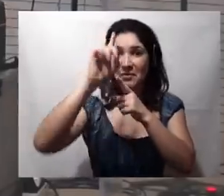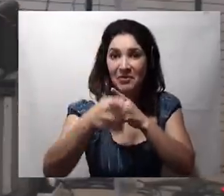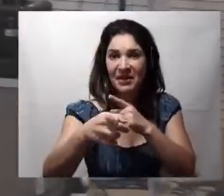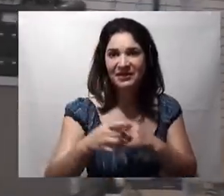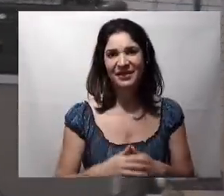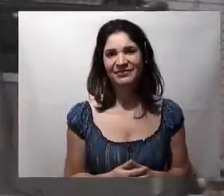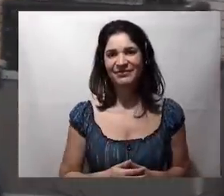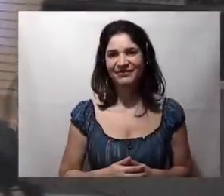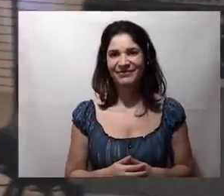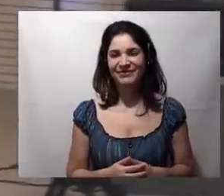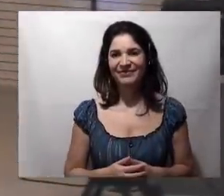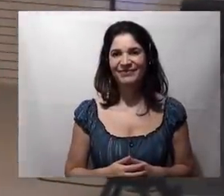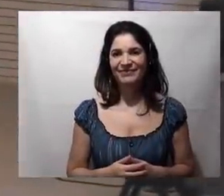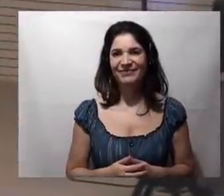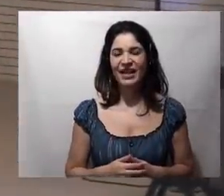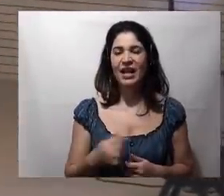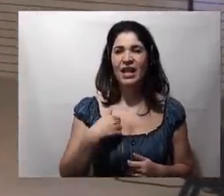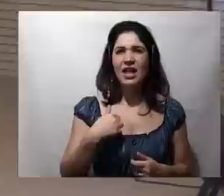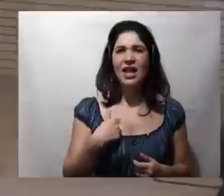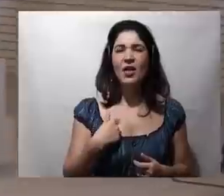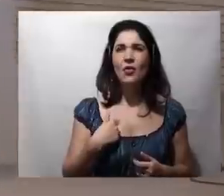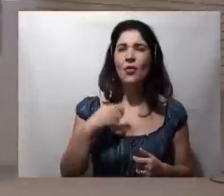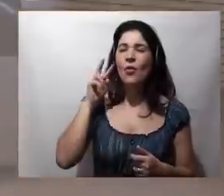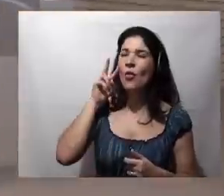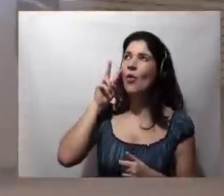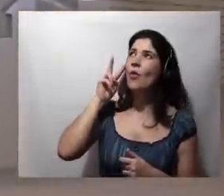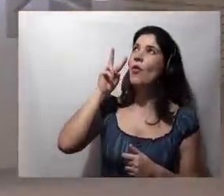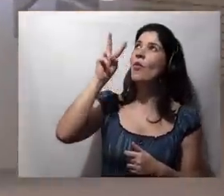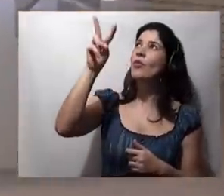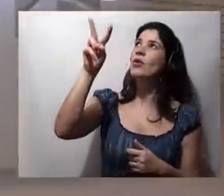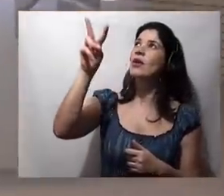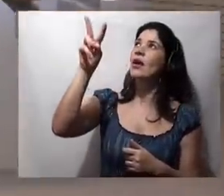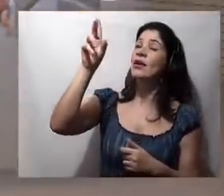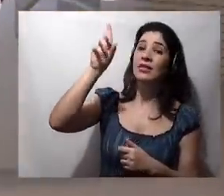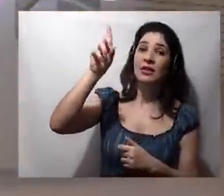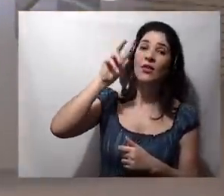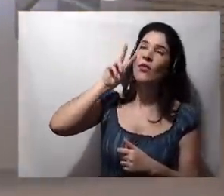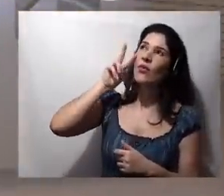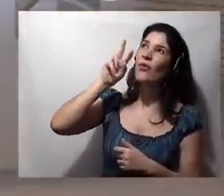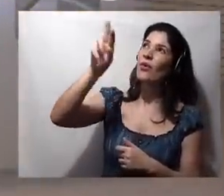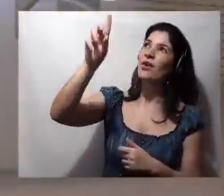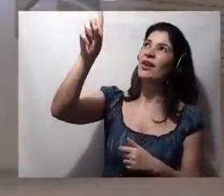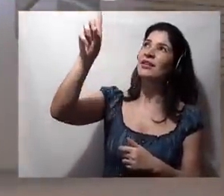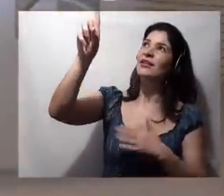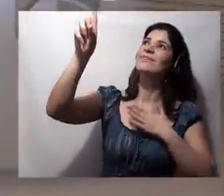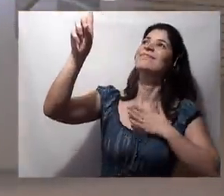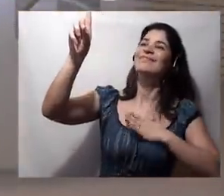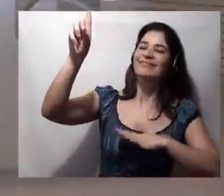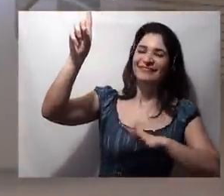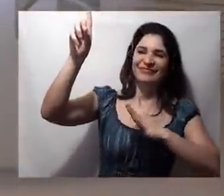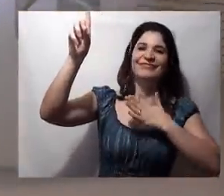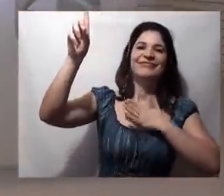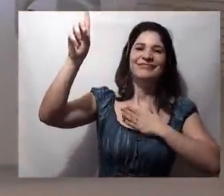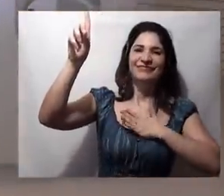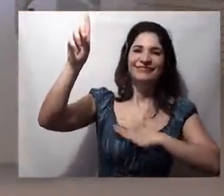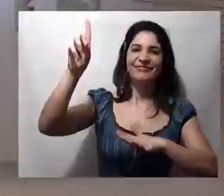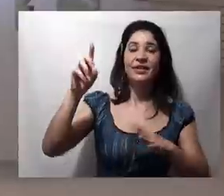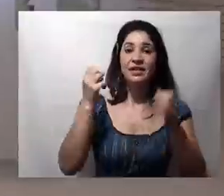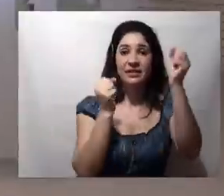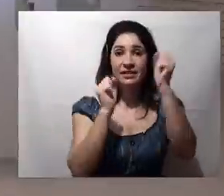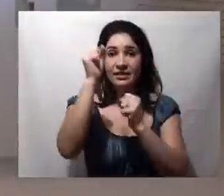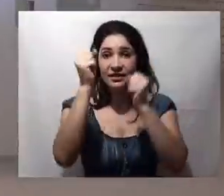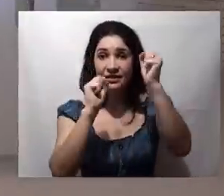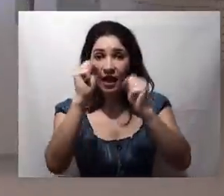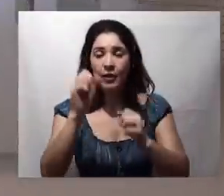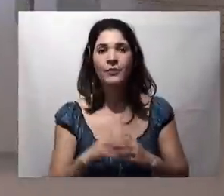nós olhamos acima de nós nossa alma descansa o salmo 131 diz assim não é soberba o meu coração nem eu tive o